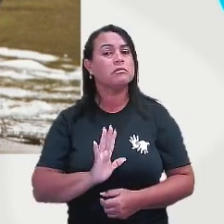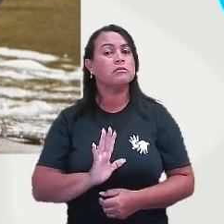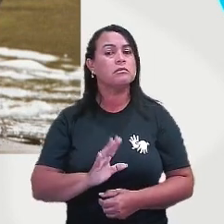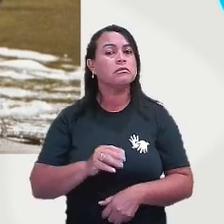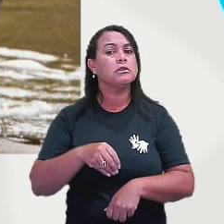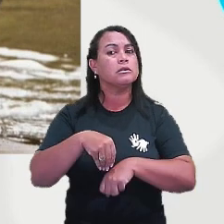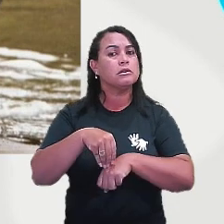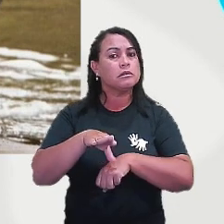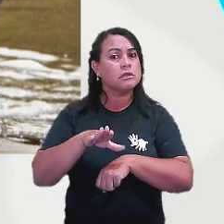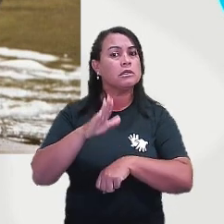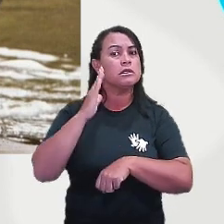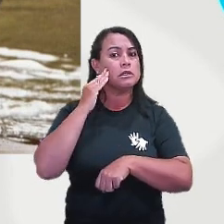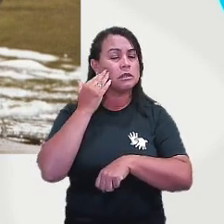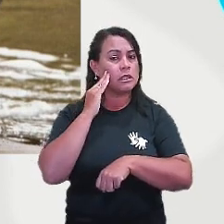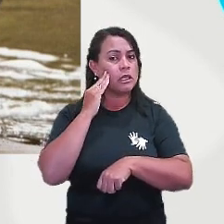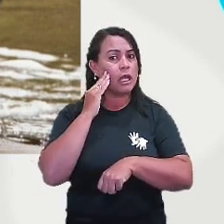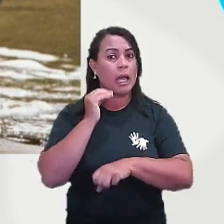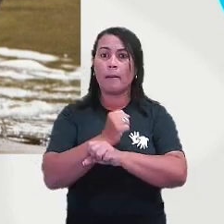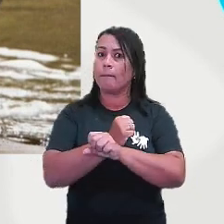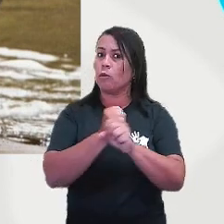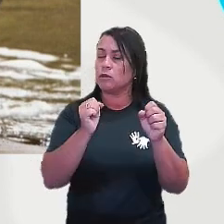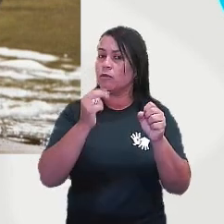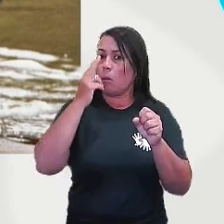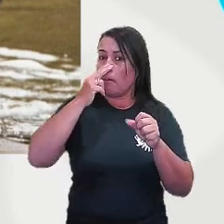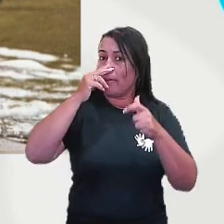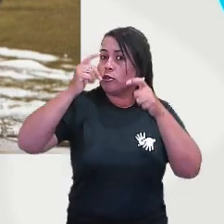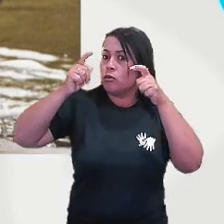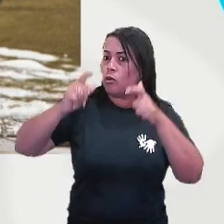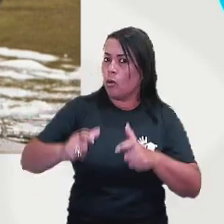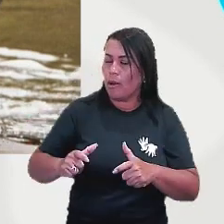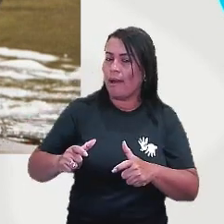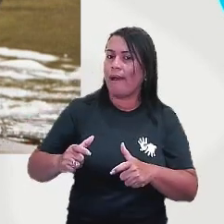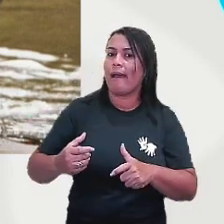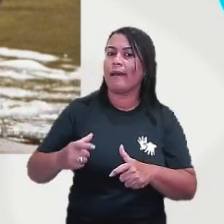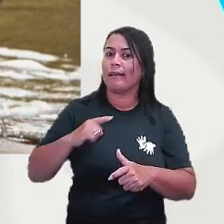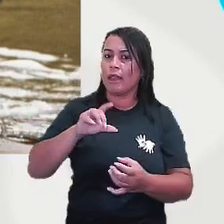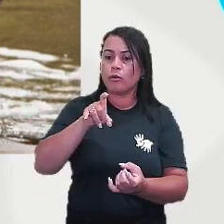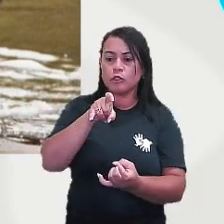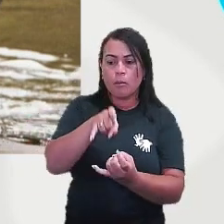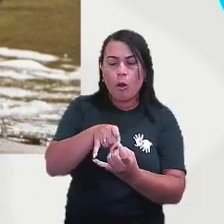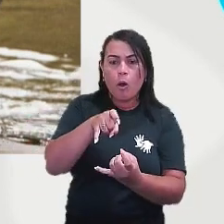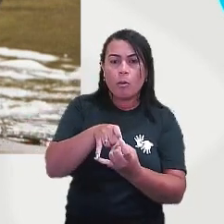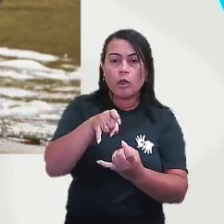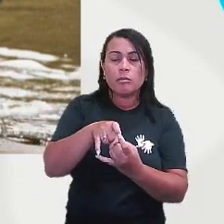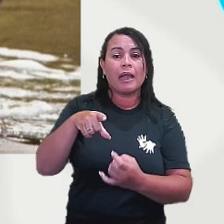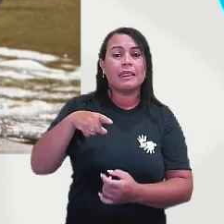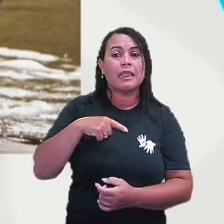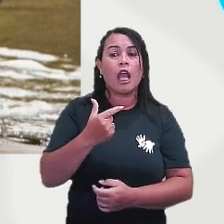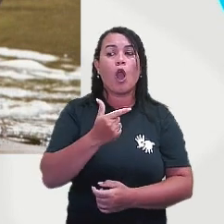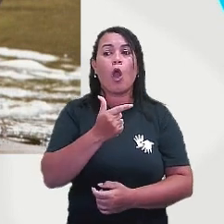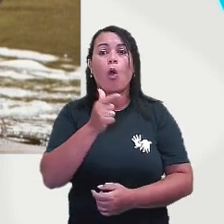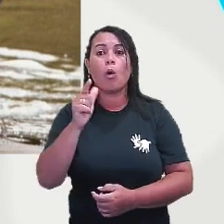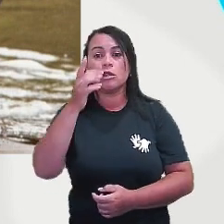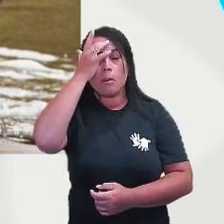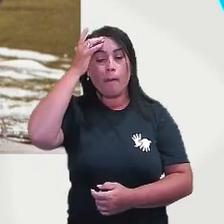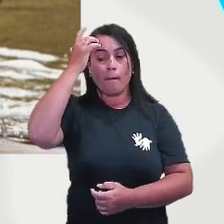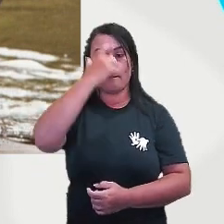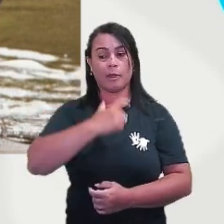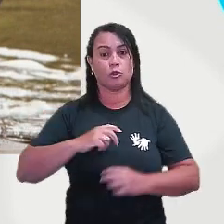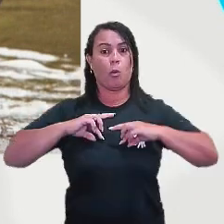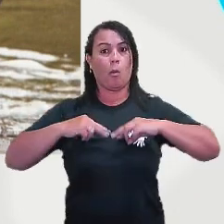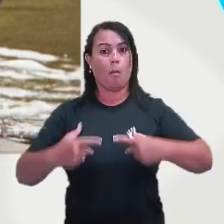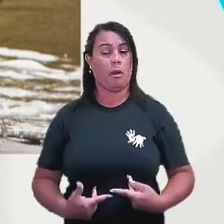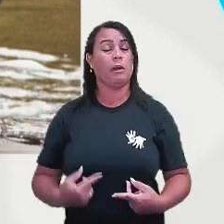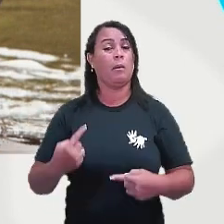Fica impossível em um mesmo lugar que estão os hipopótamos a presença dos seres humanos,